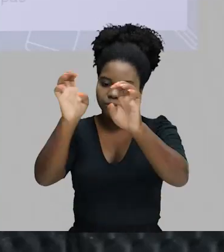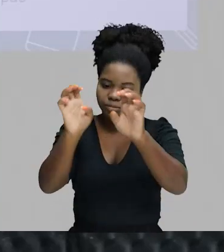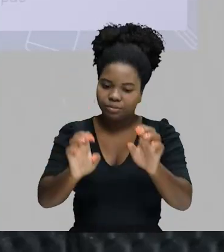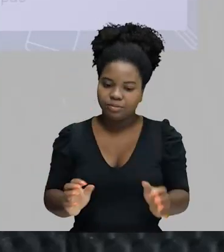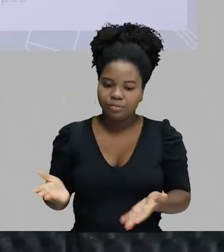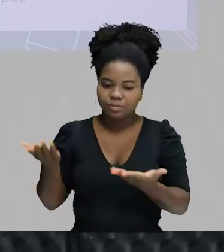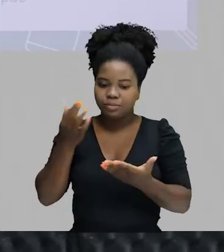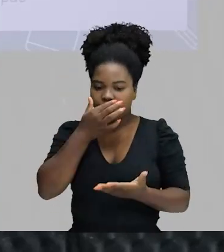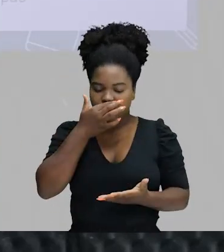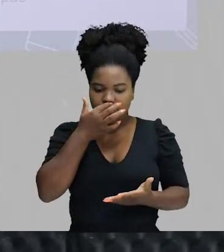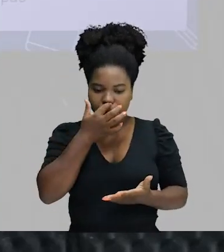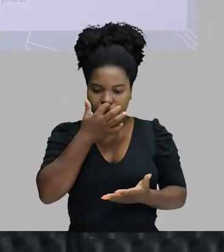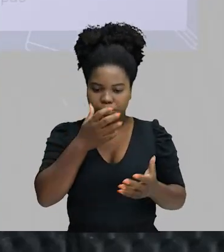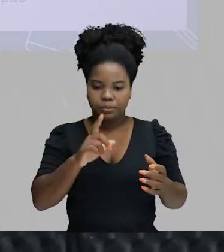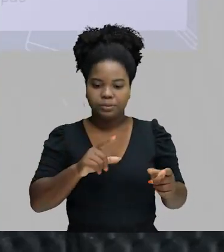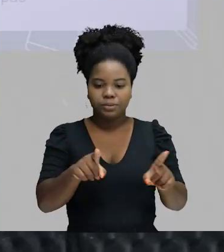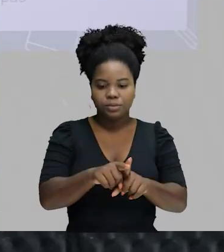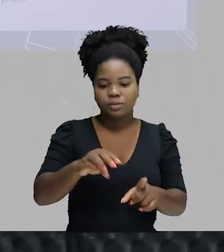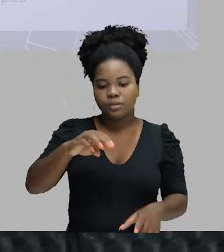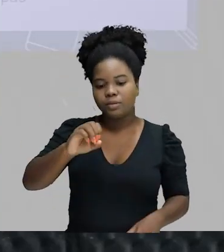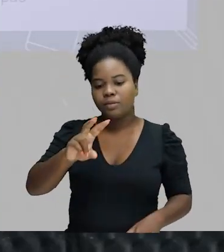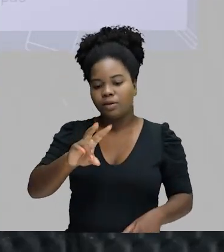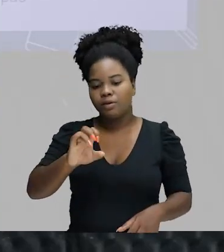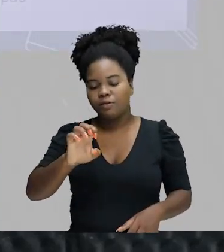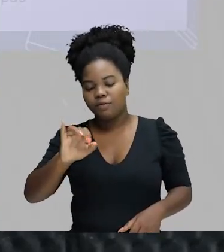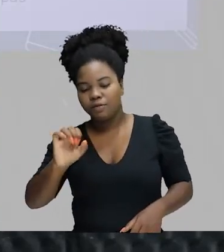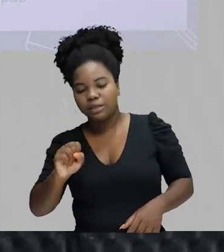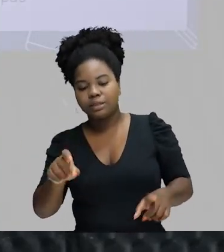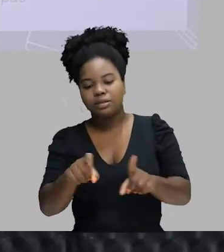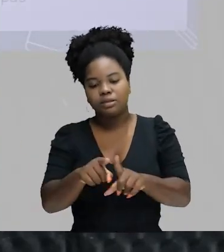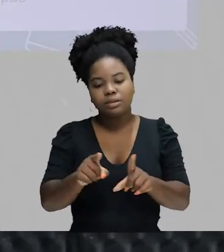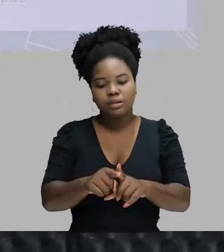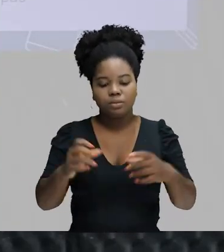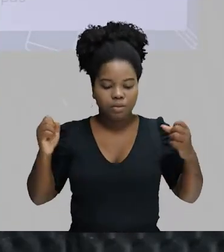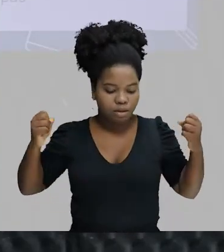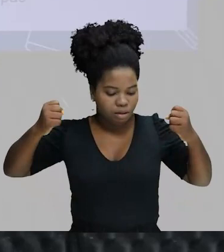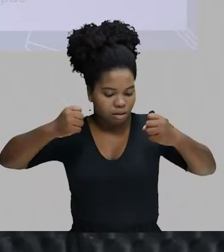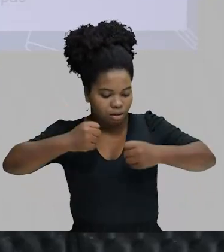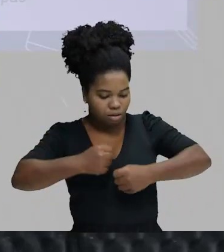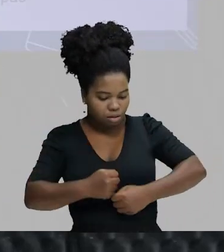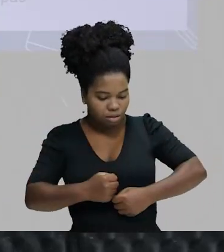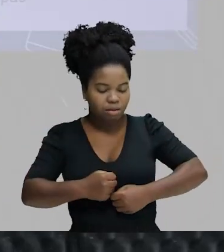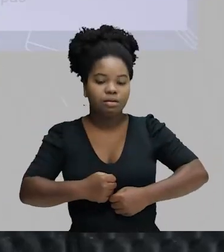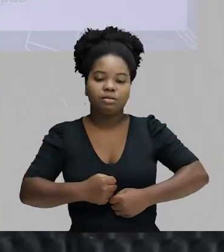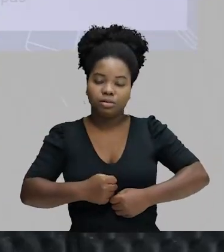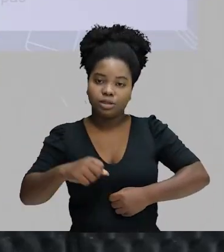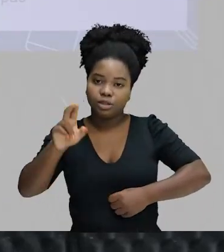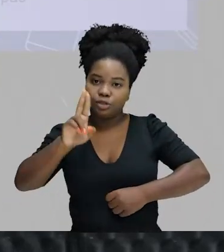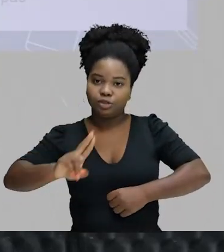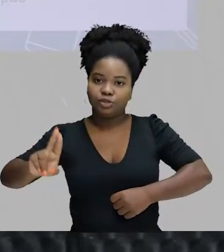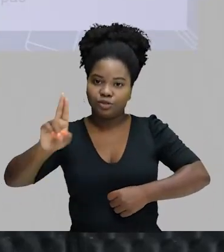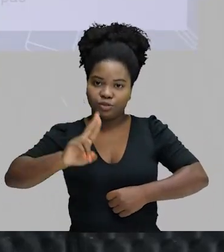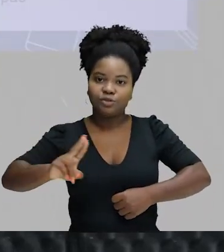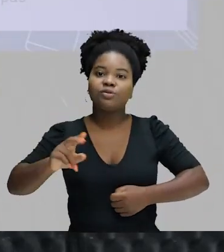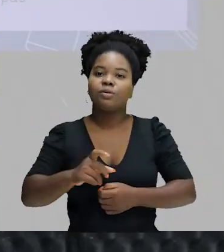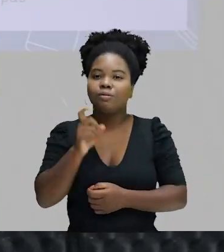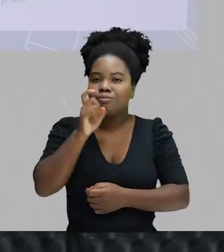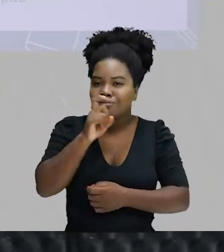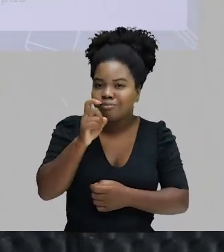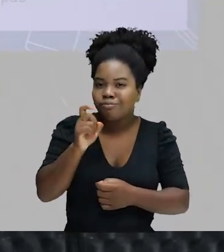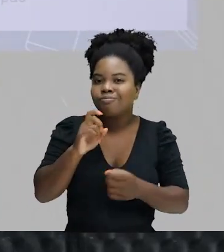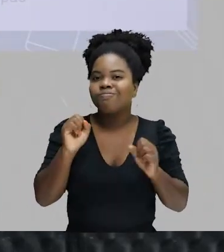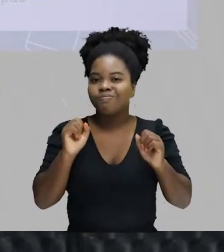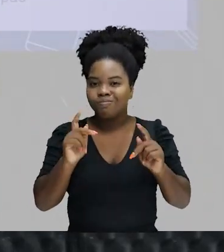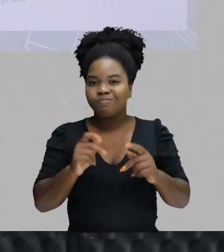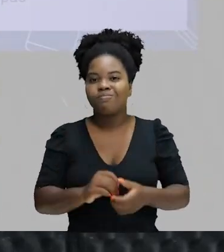Na forração de móveis, na produção de cobertores, de mantas, que a gente utiliza no inverno.